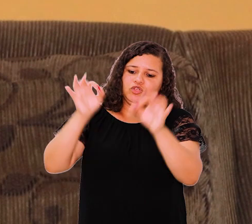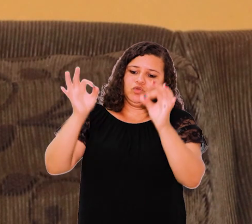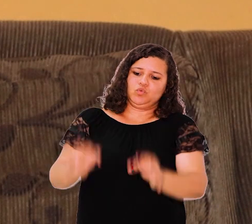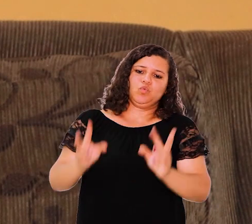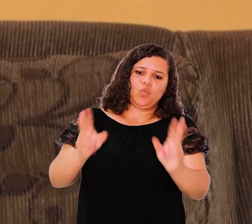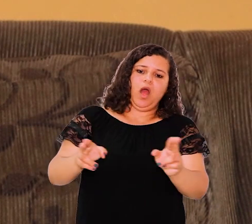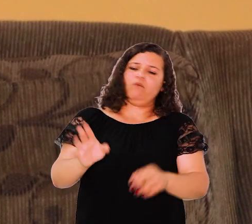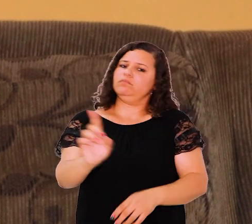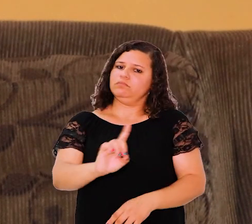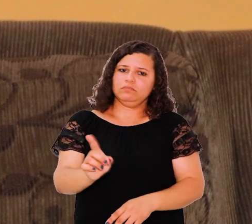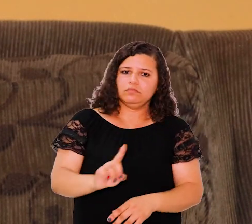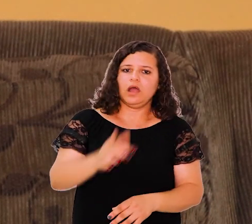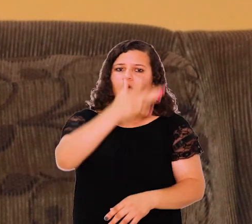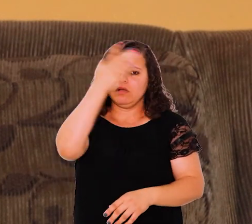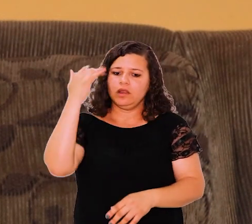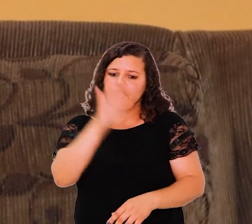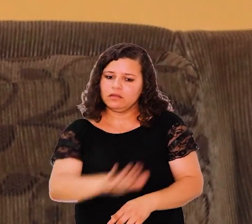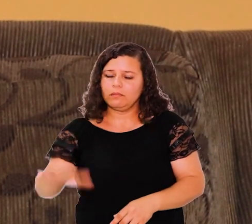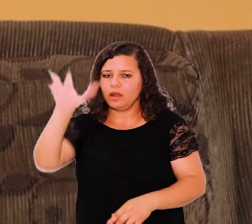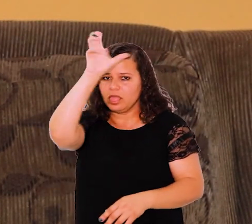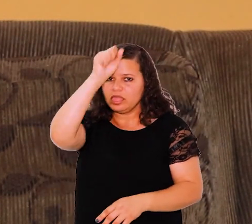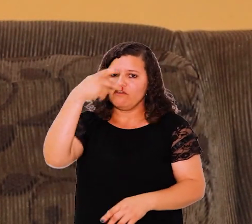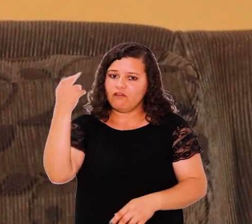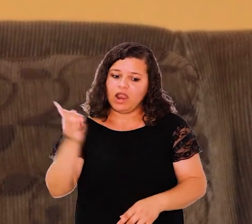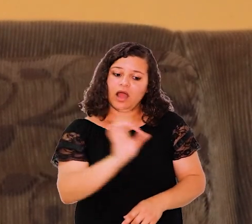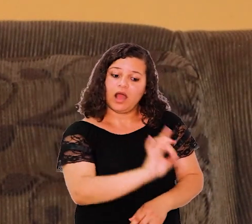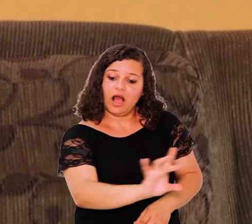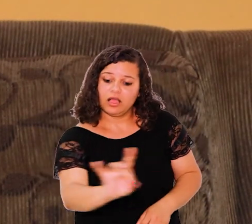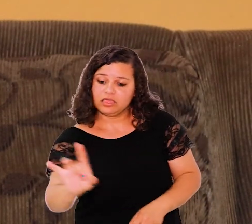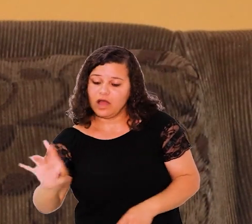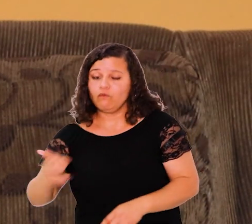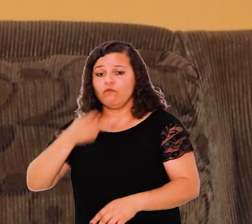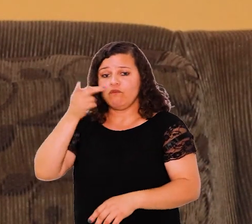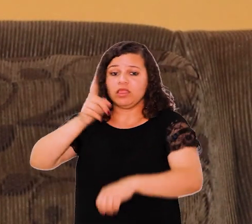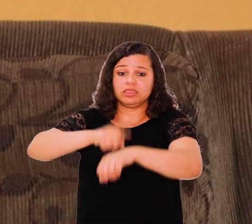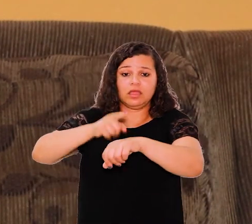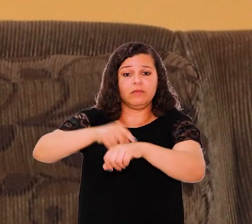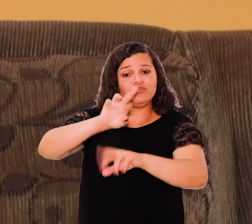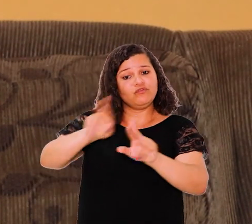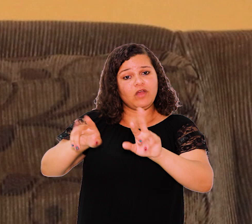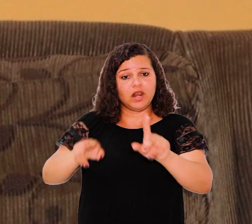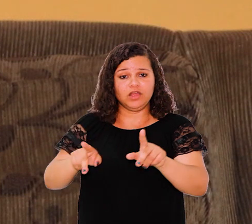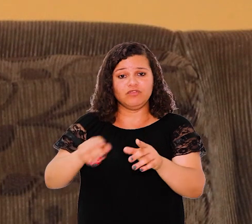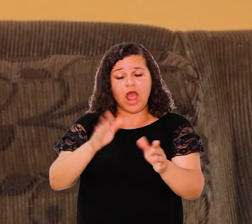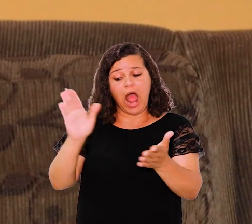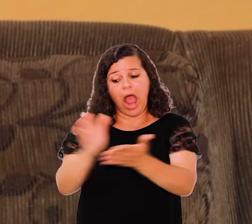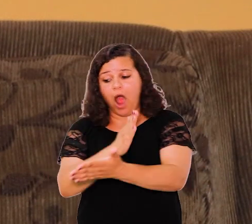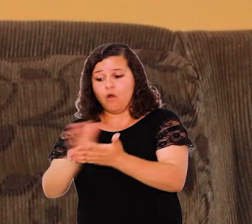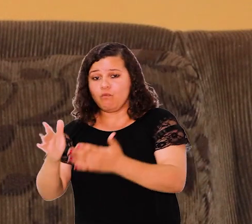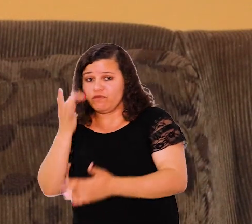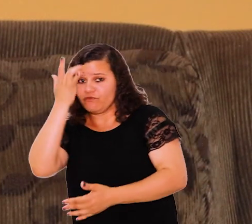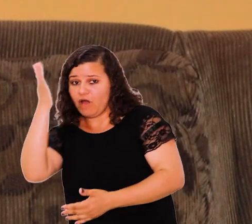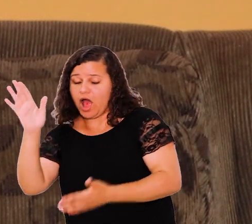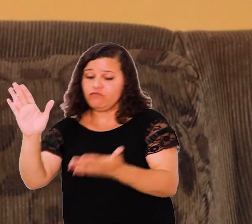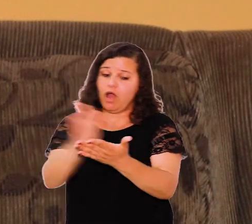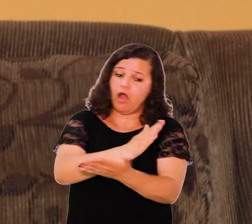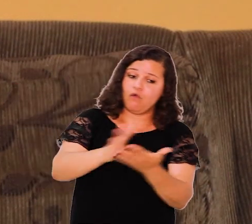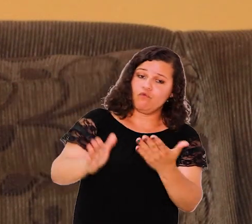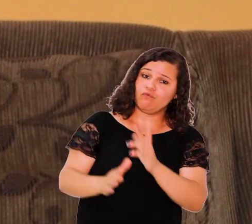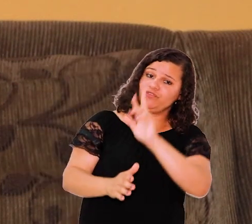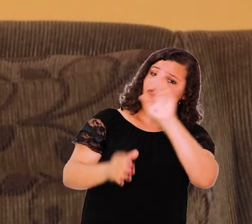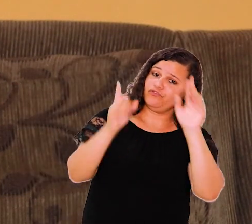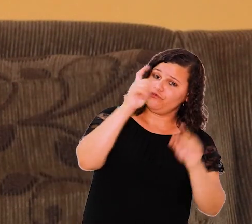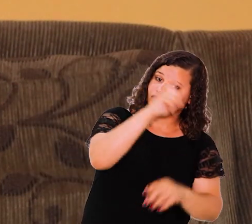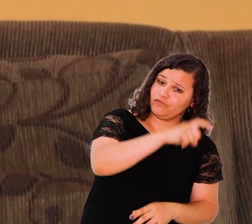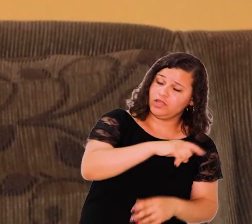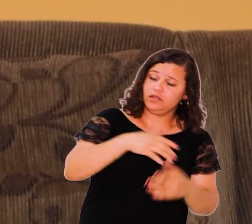tempo determinado para a criança aprender a falar. Cada criança vai aprender em um tempo. Para umas é um processo mais fácil, para